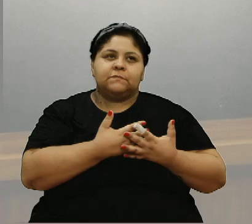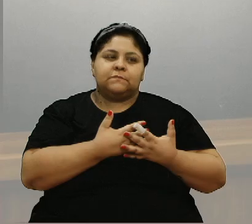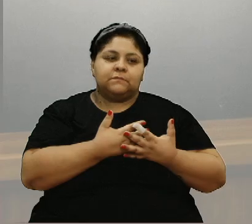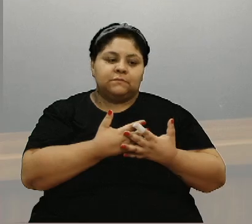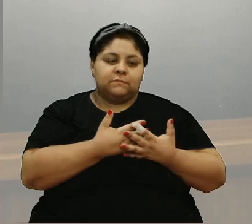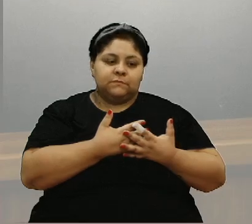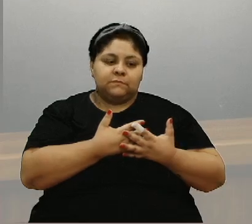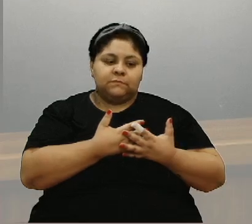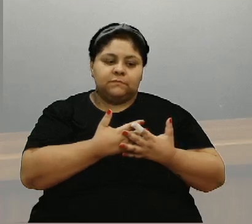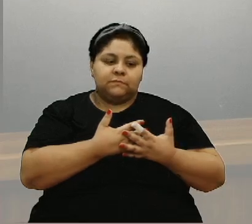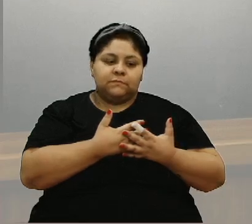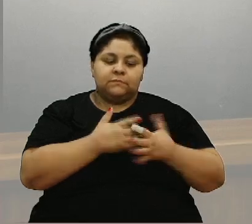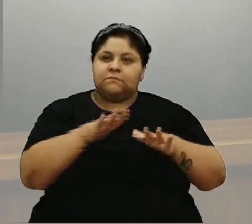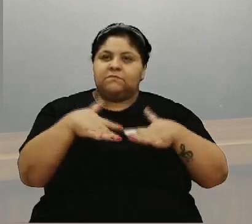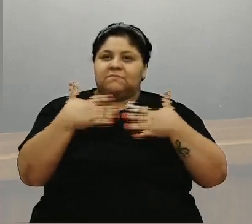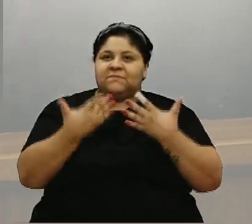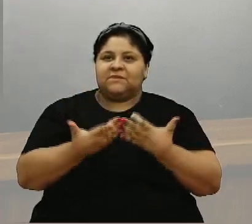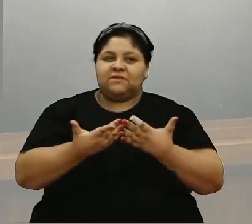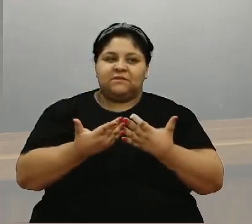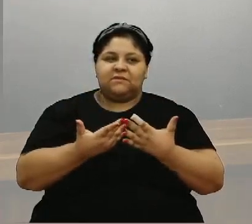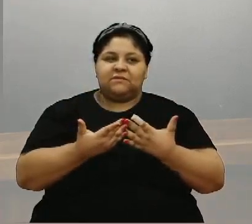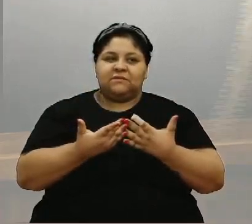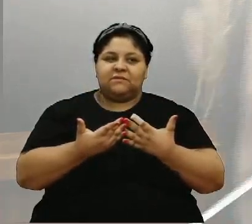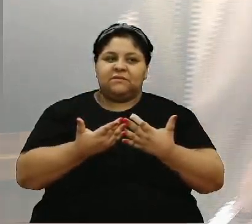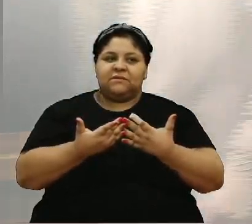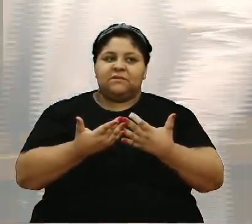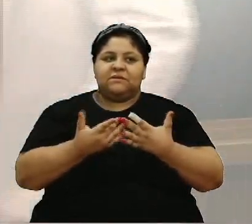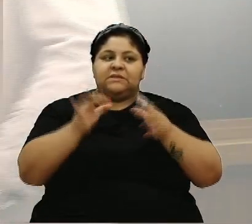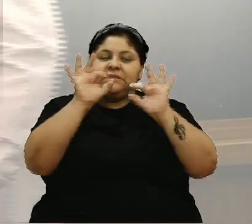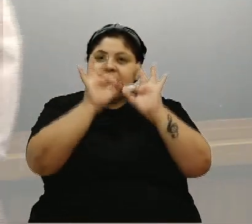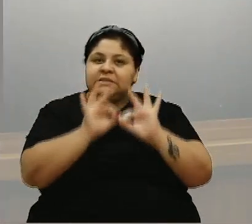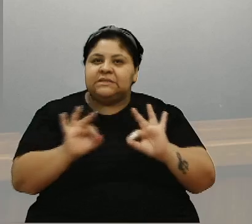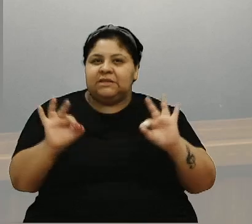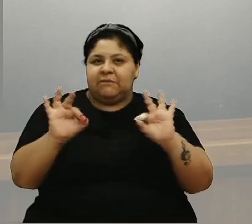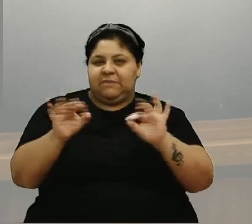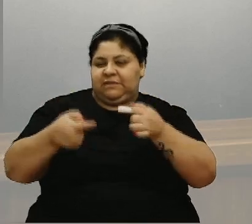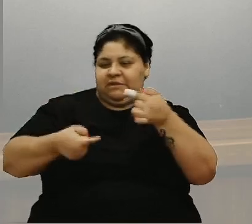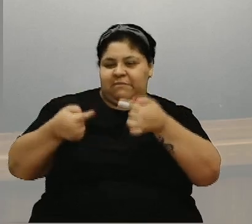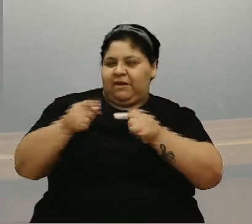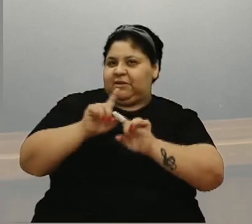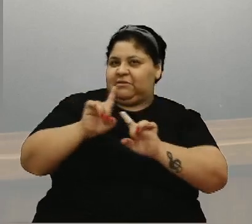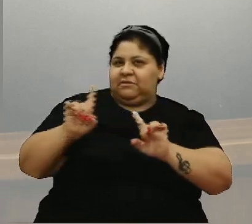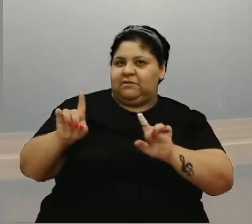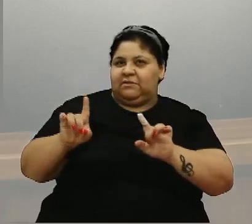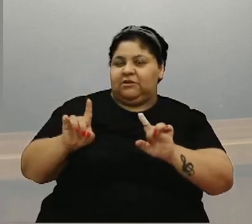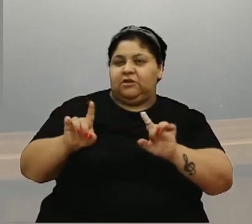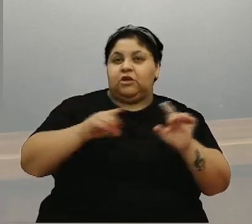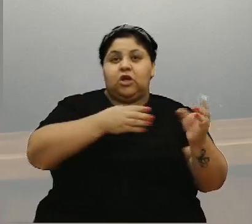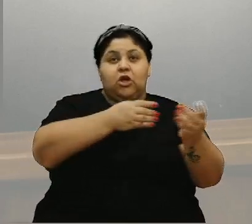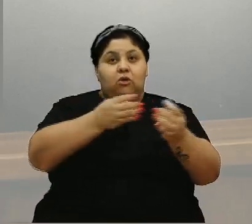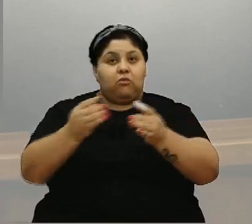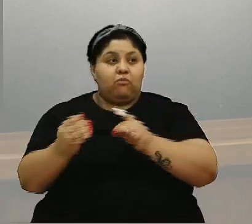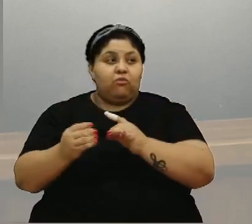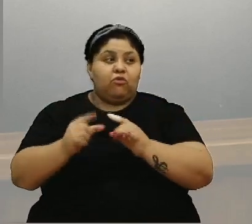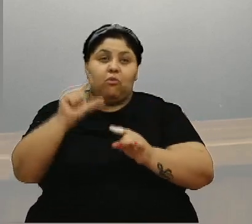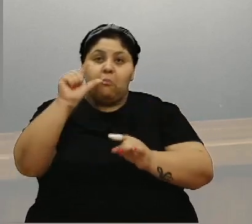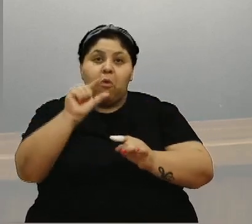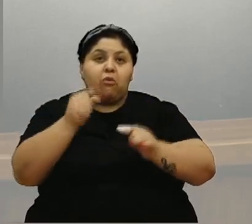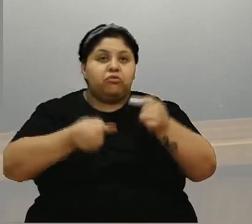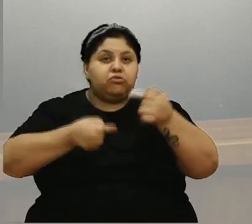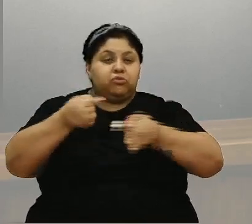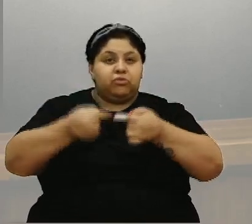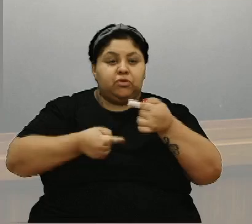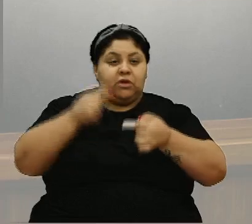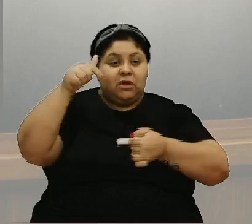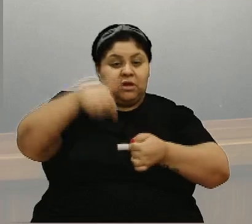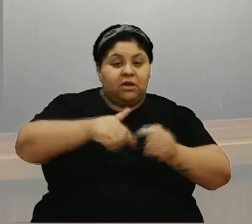Então, não é uma coisa simples este debate. É uma coisa muito pouco discutida. E